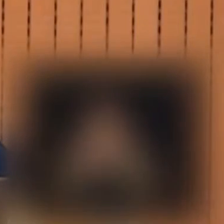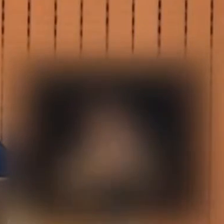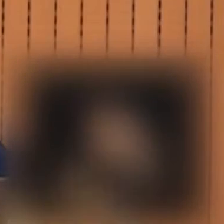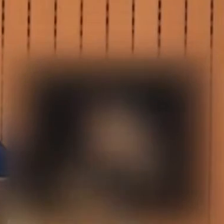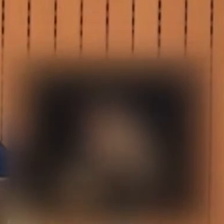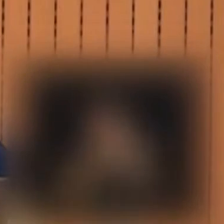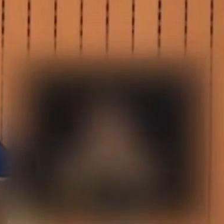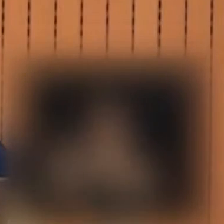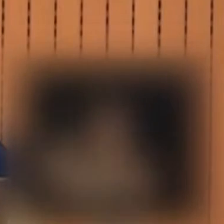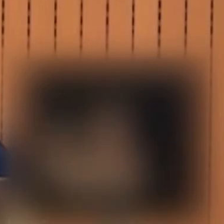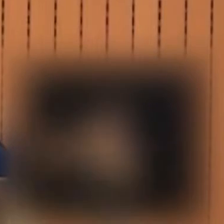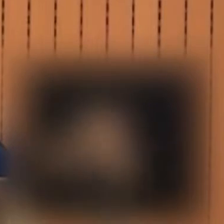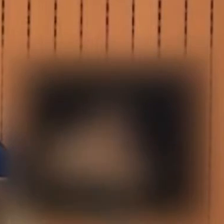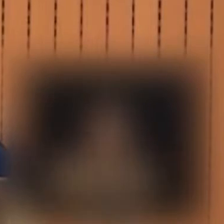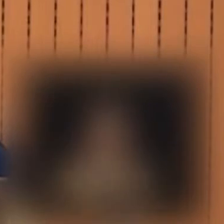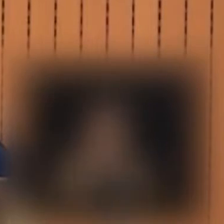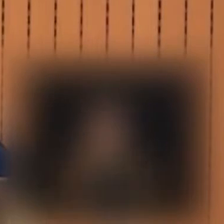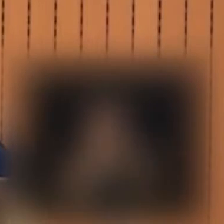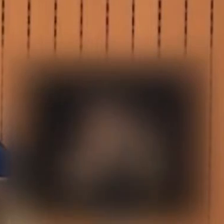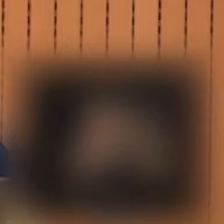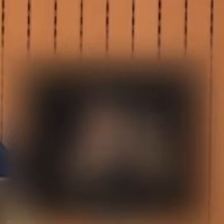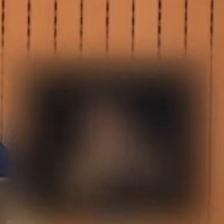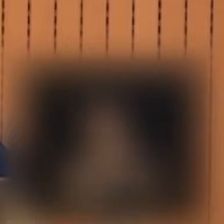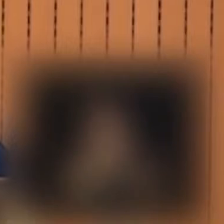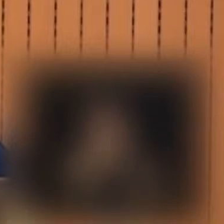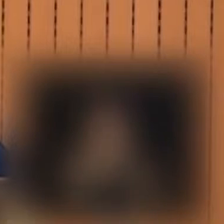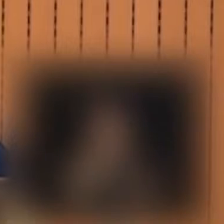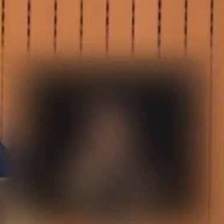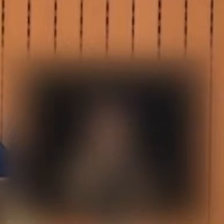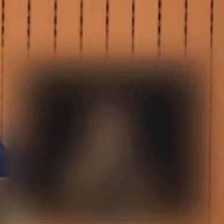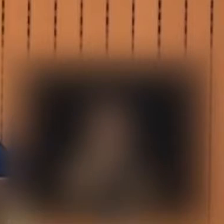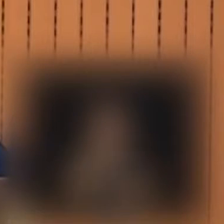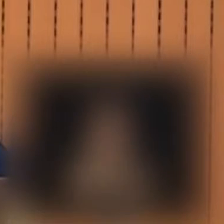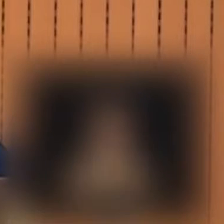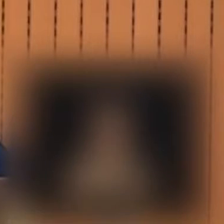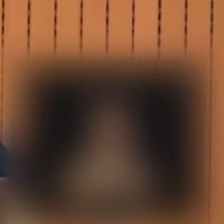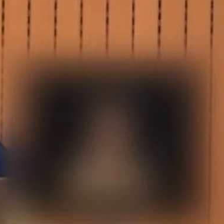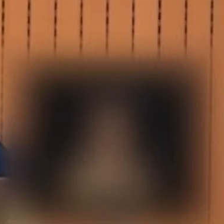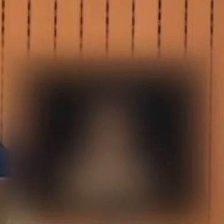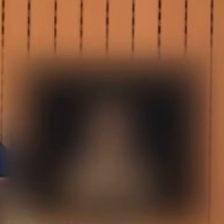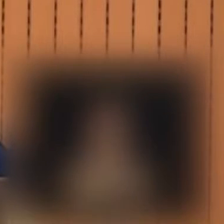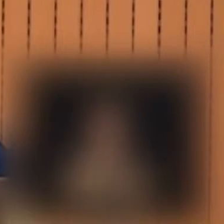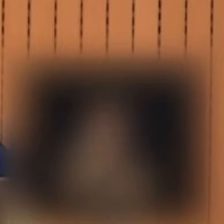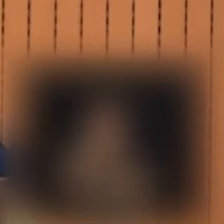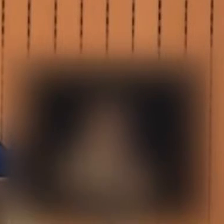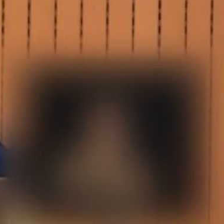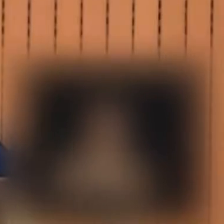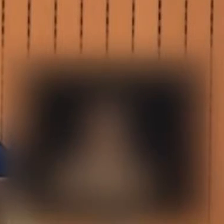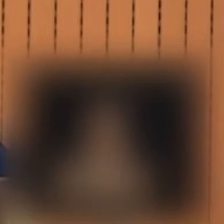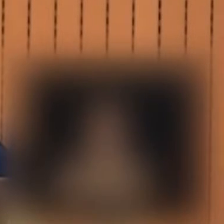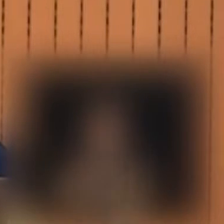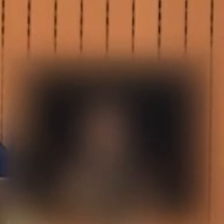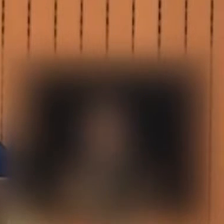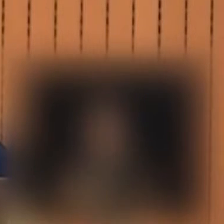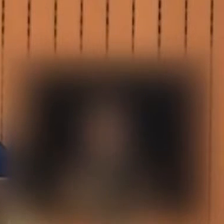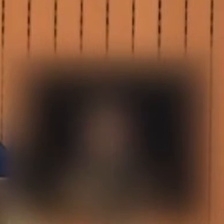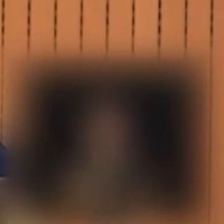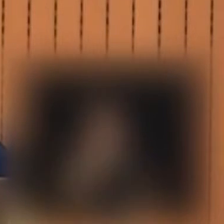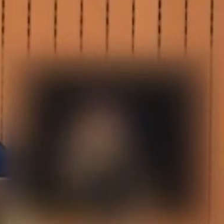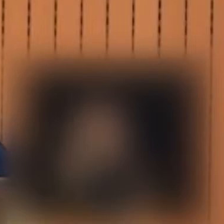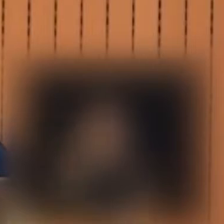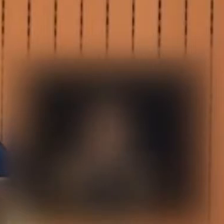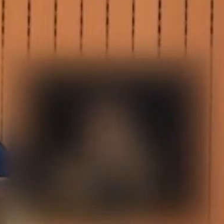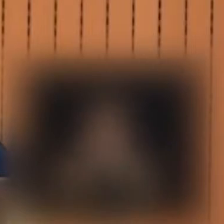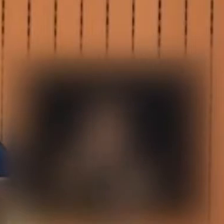aqui. Mas quando o assunto é segurança, quando o assunto é com aqueles